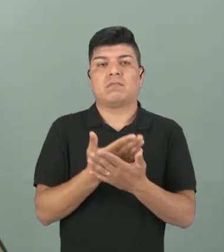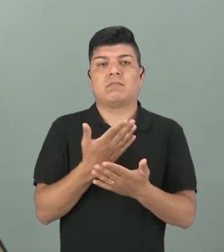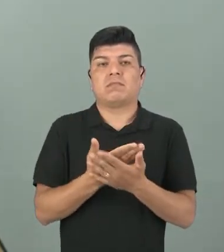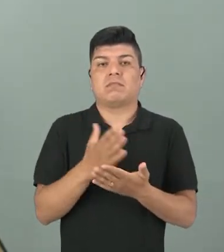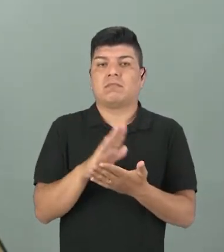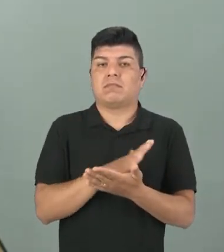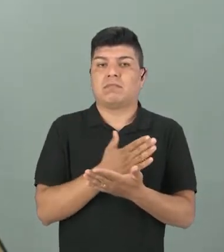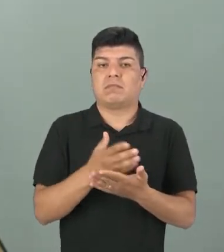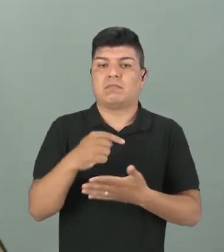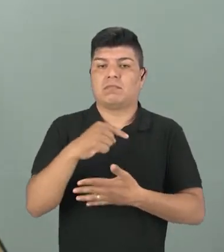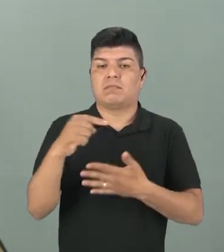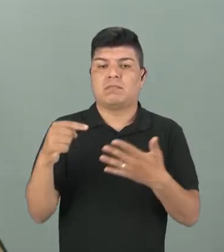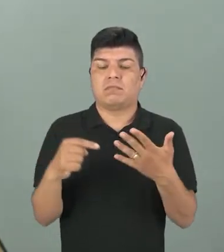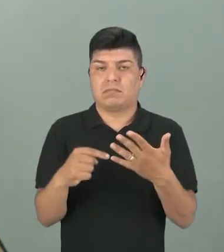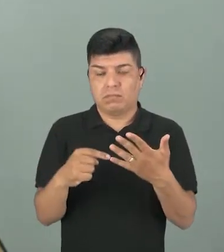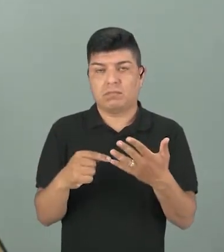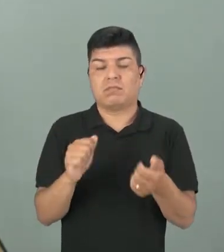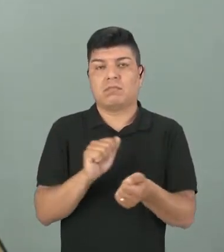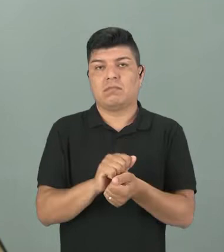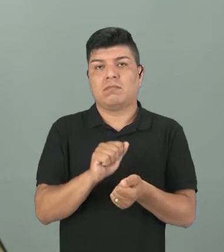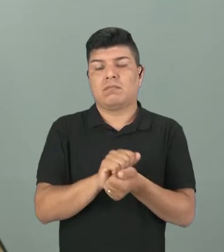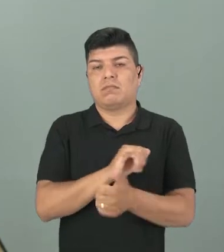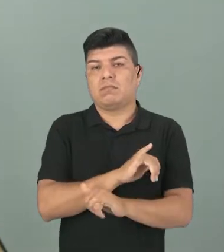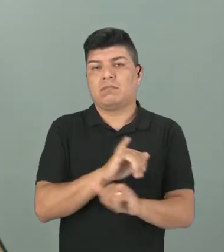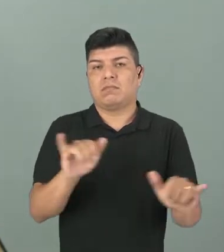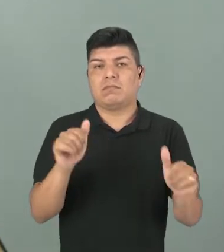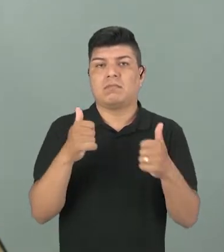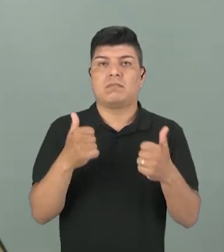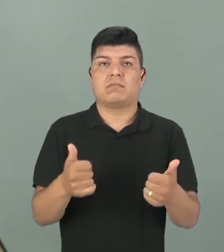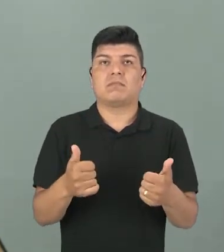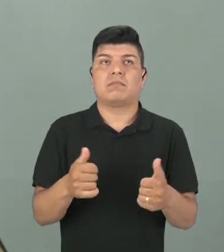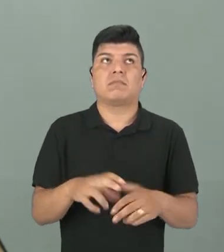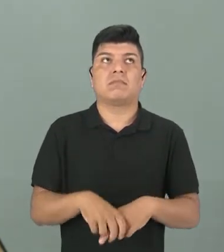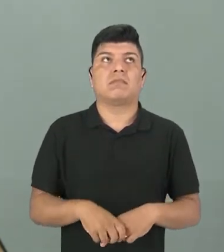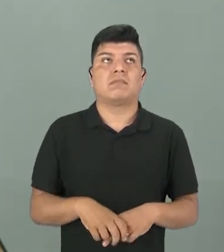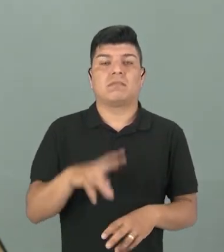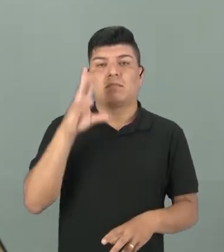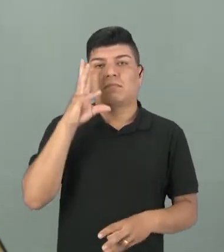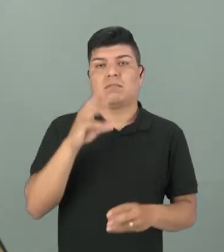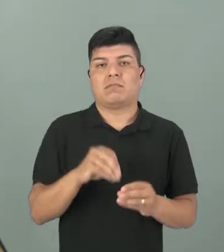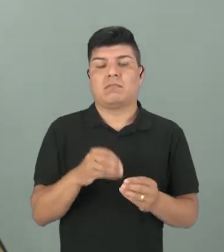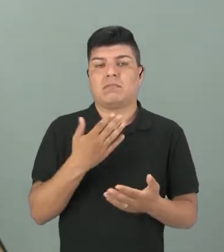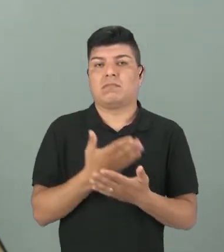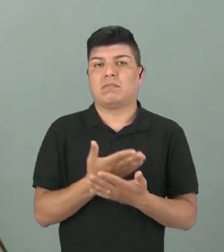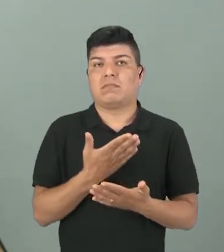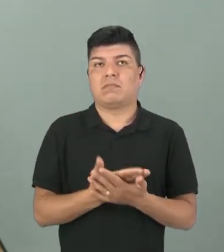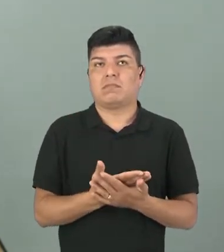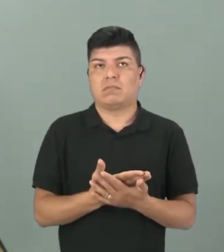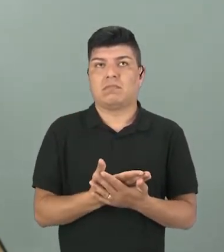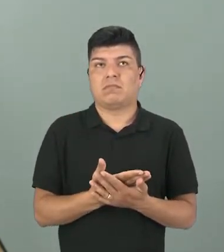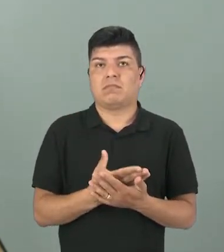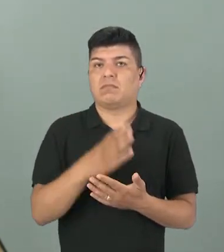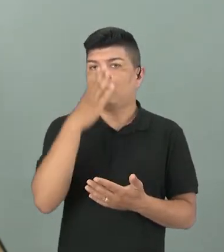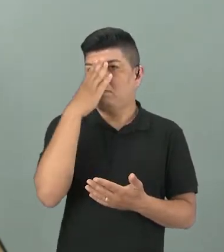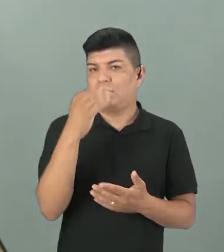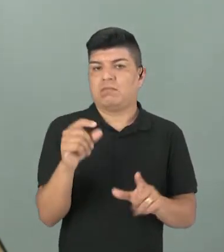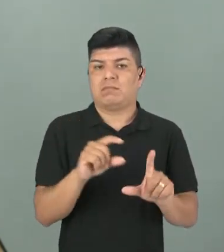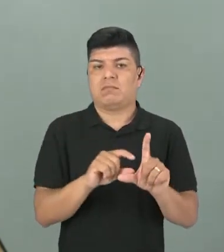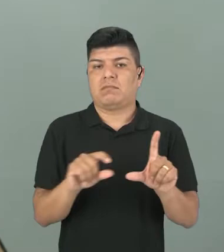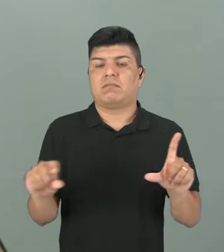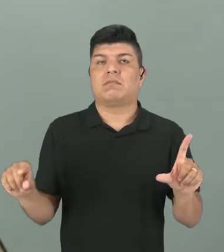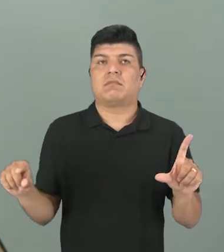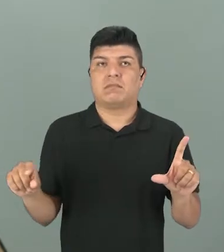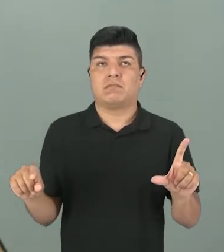estudarmos alguns elementos que fazem parte da notícia, certo? Então, a gente já sabe, já estudou sobre a fotolegenda,